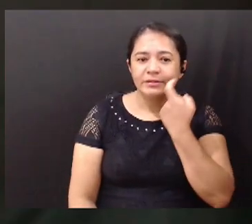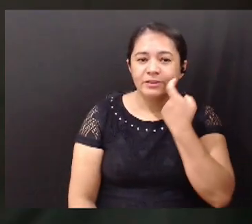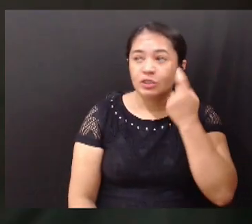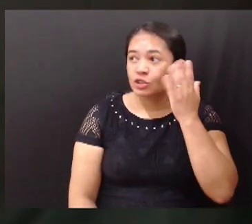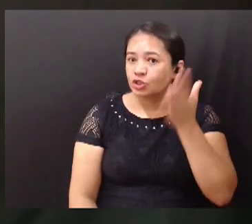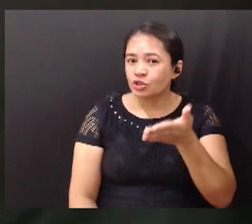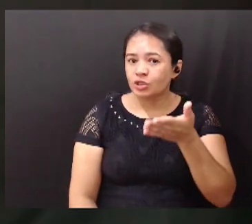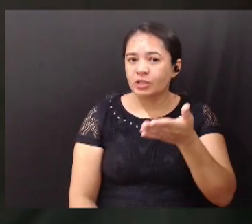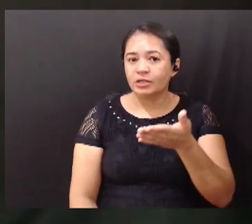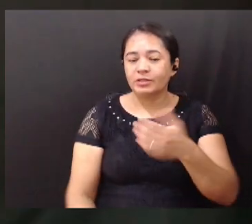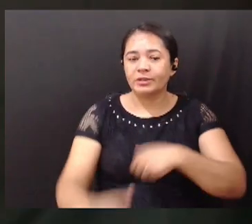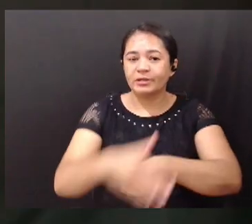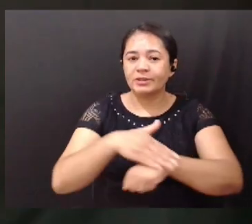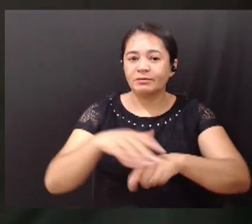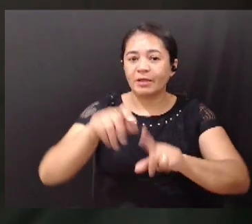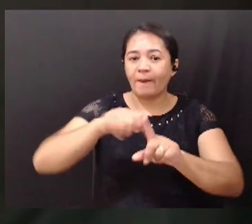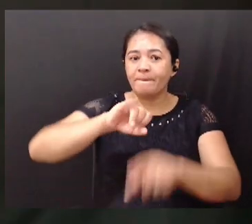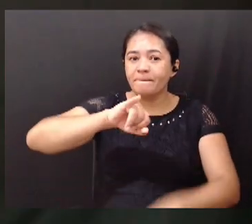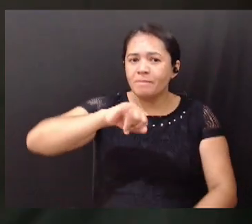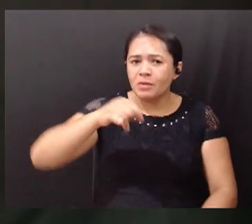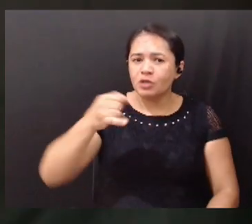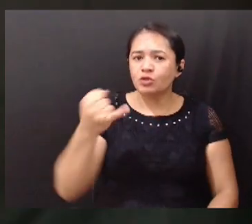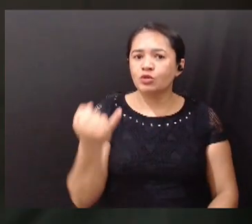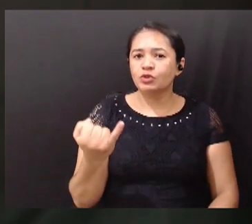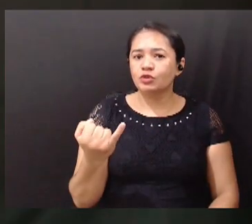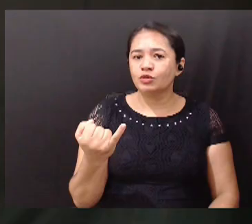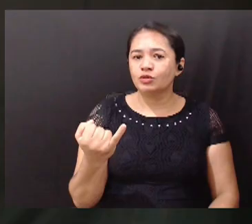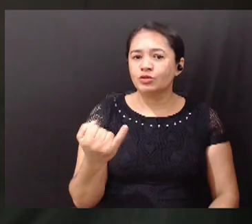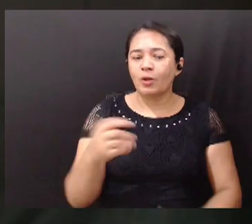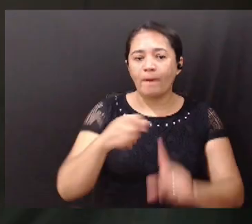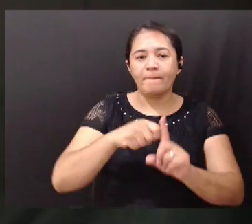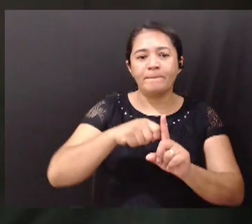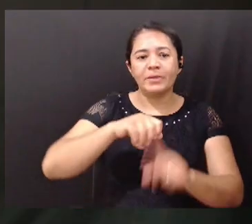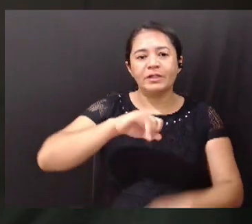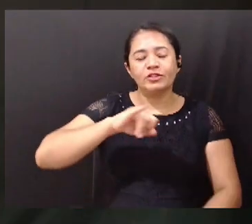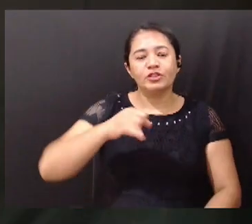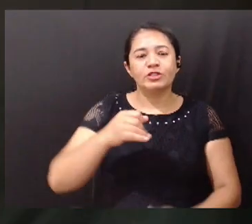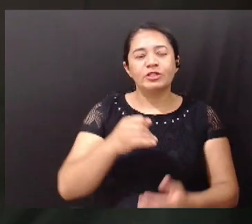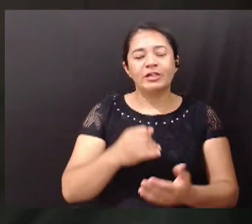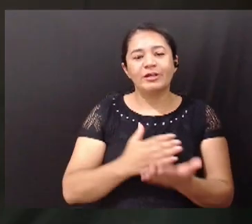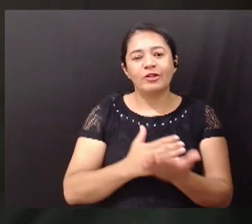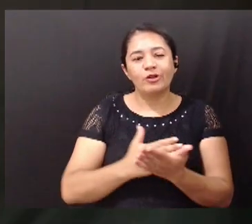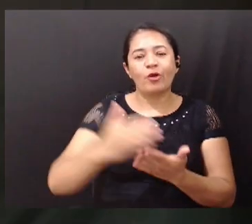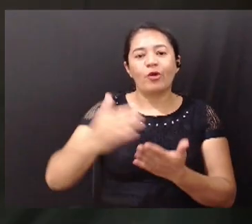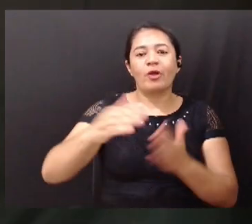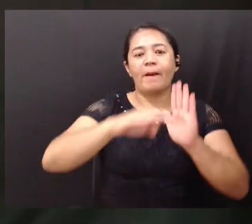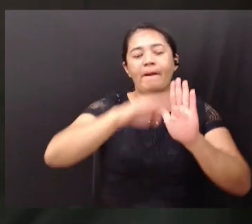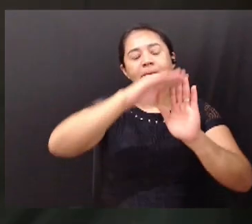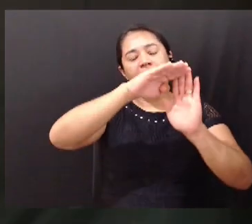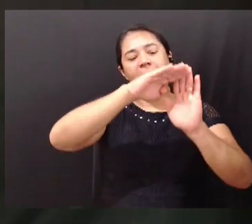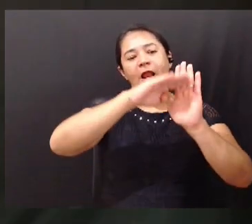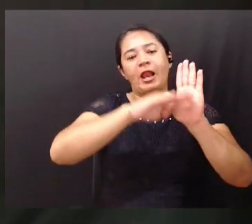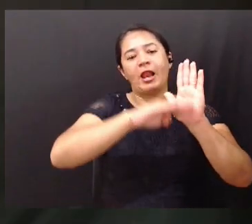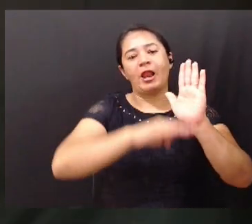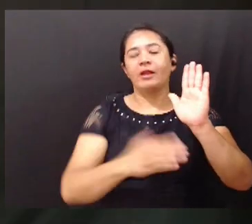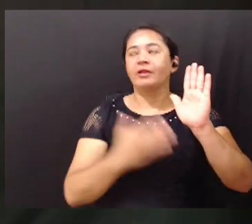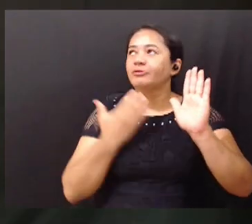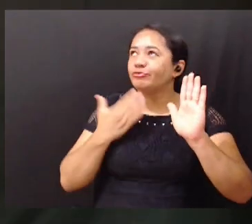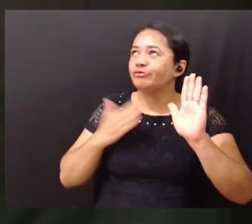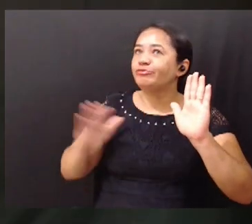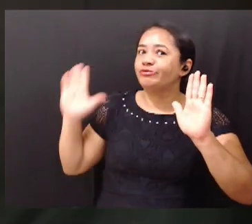janeiro? O mês do recomeço, o mês daquela lista clássica de promessas. Ano que vem eu